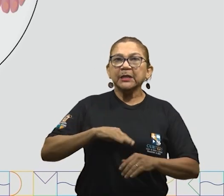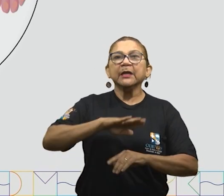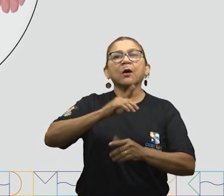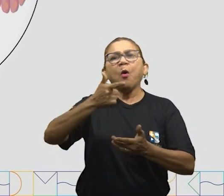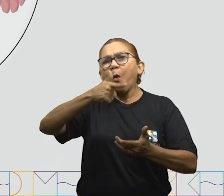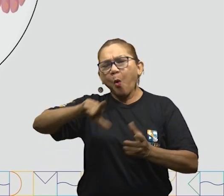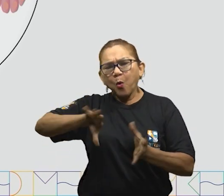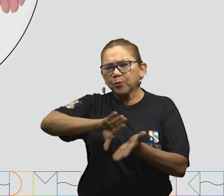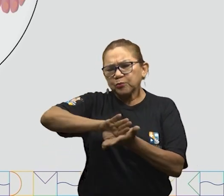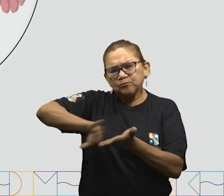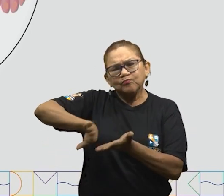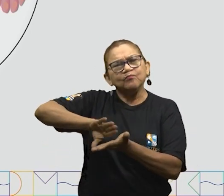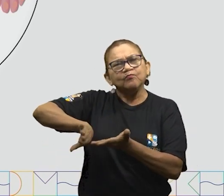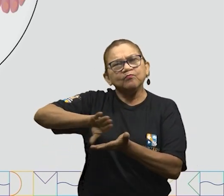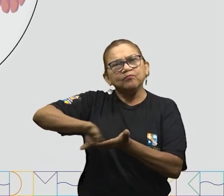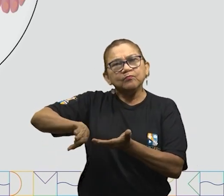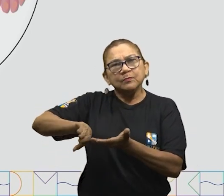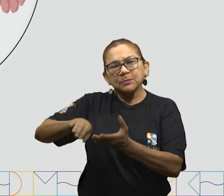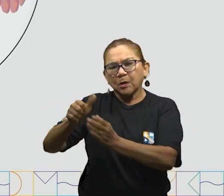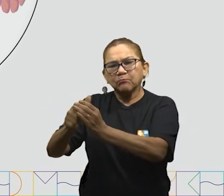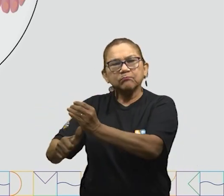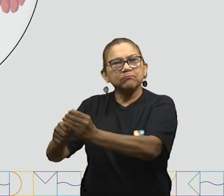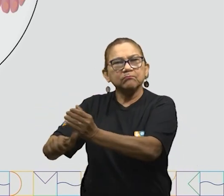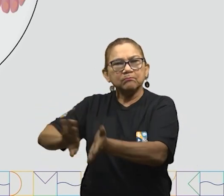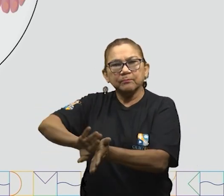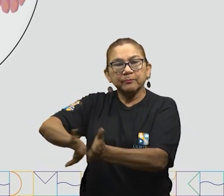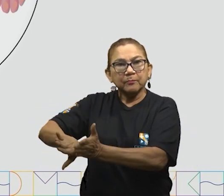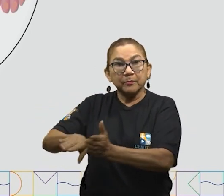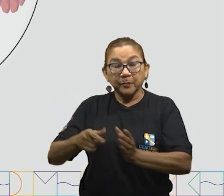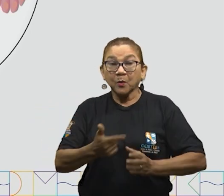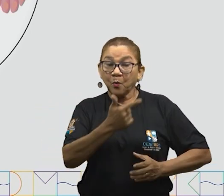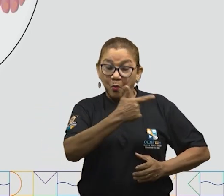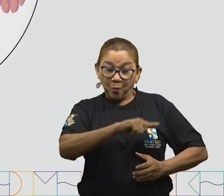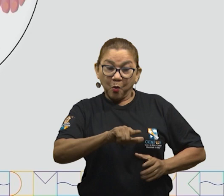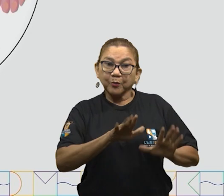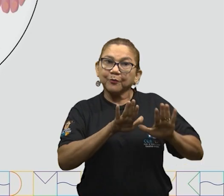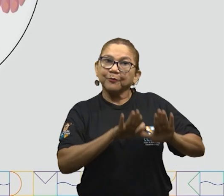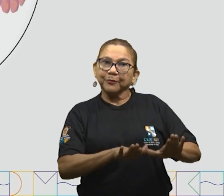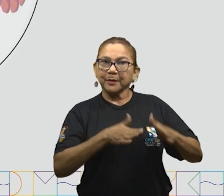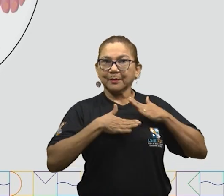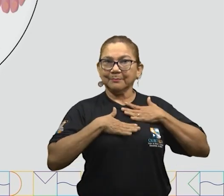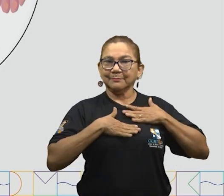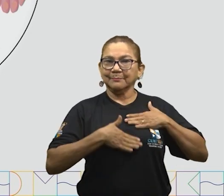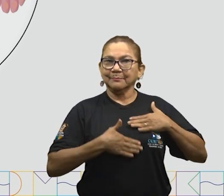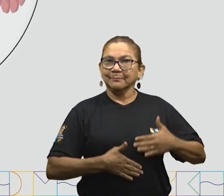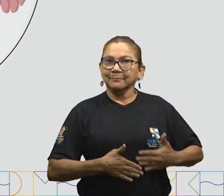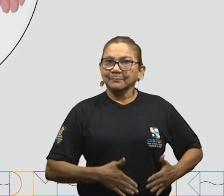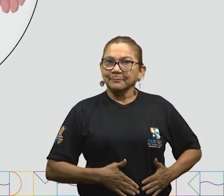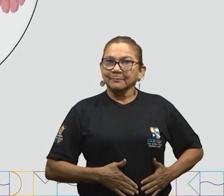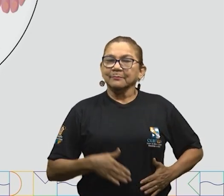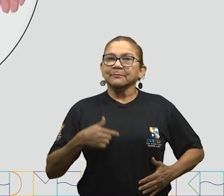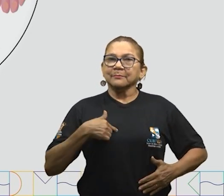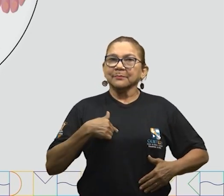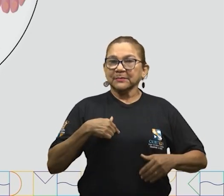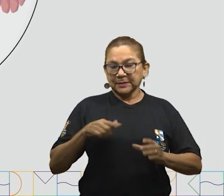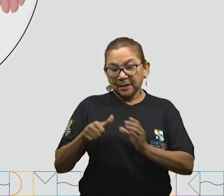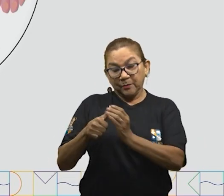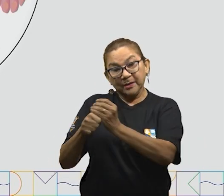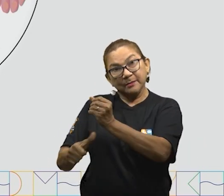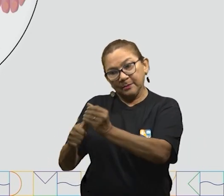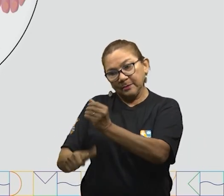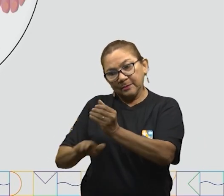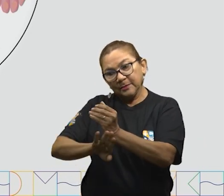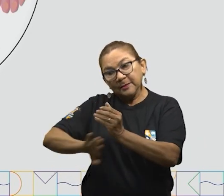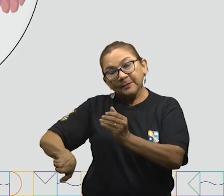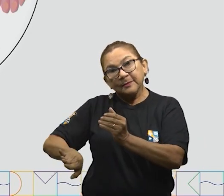de micro-organismos, a flora intestinal. E então, o bolo alimentar vira bolo fecal.